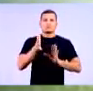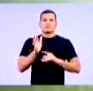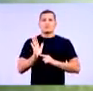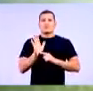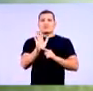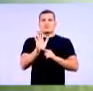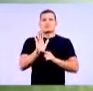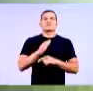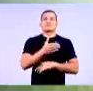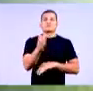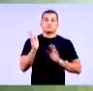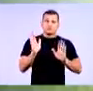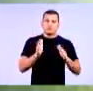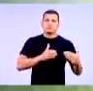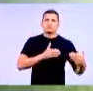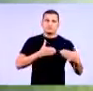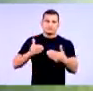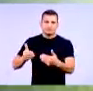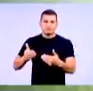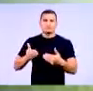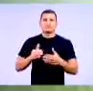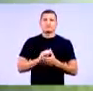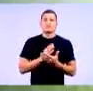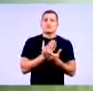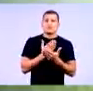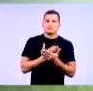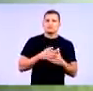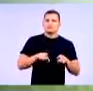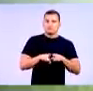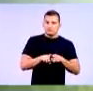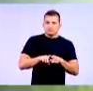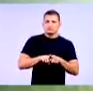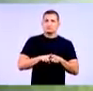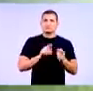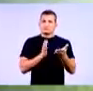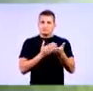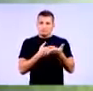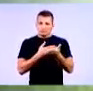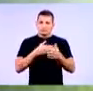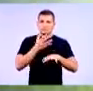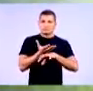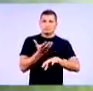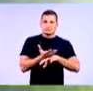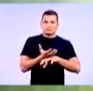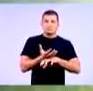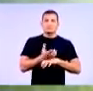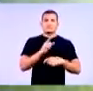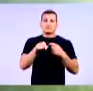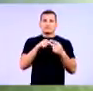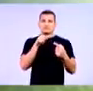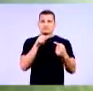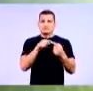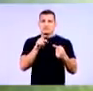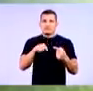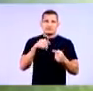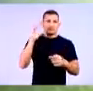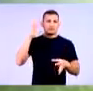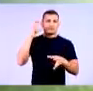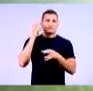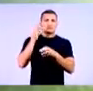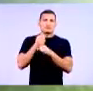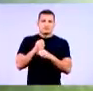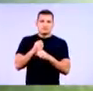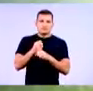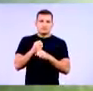estiveram acompanhando a gente através da teleaula e também através do caderno da disciplina. E o objetivo é a gente revisar aqui os